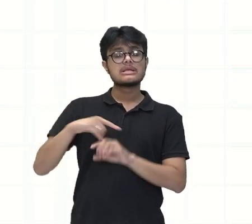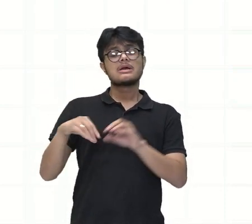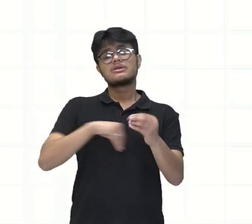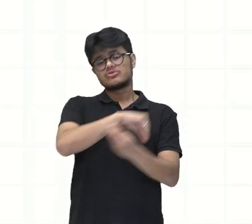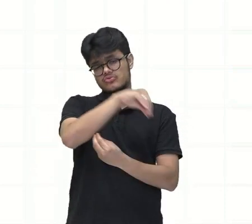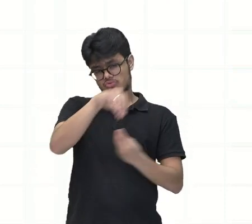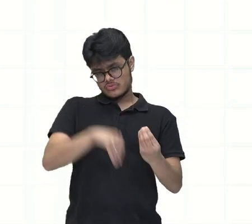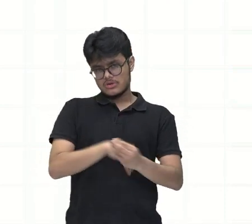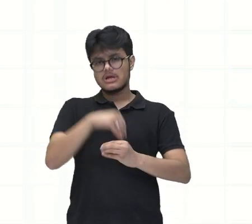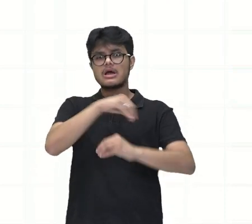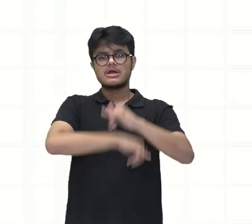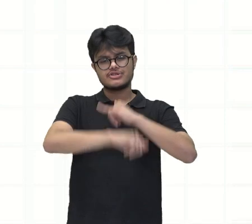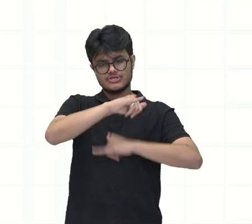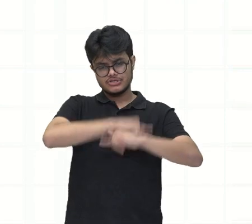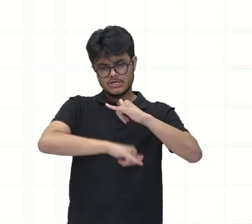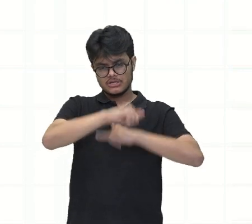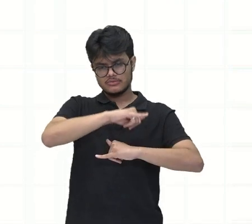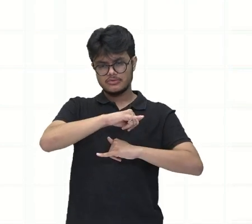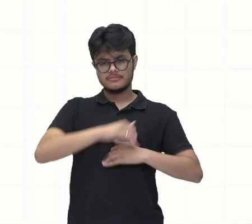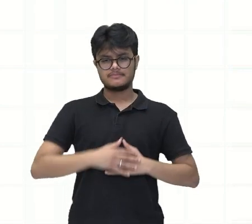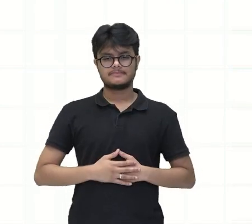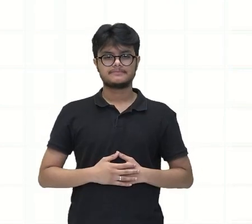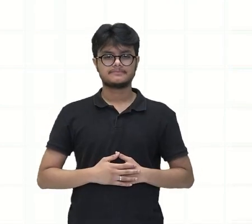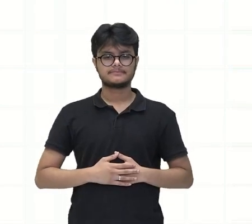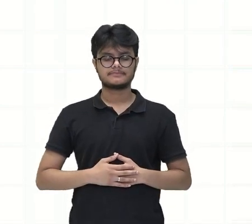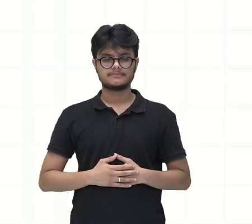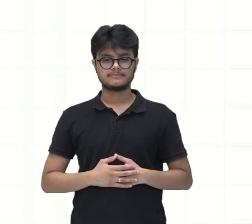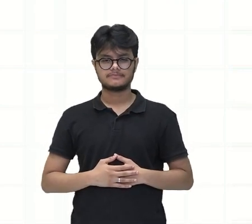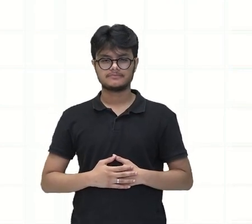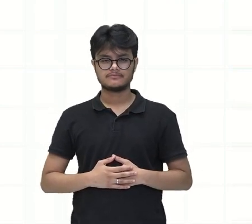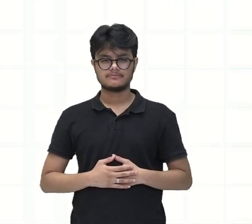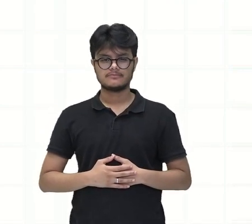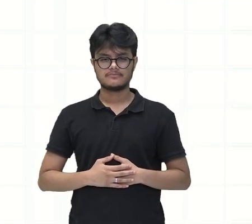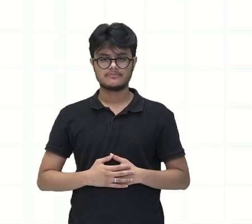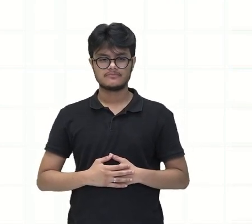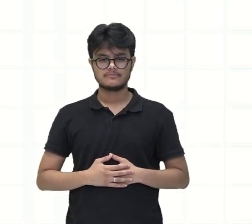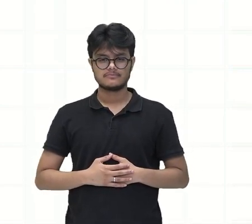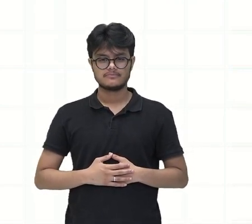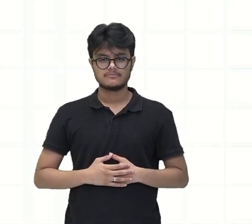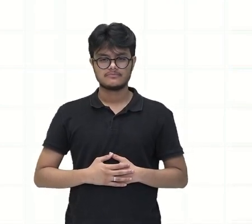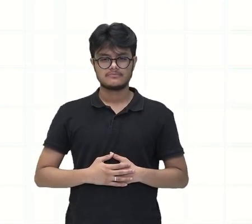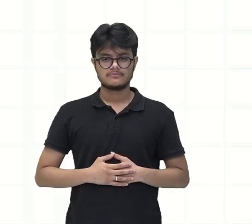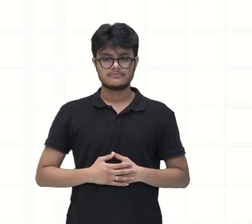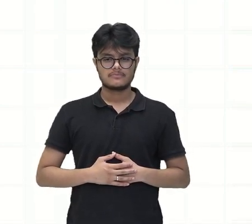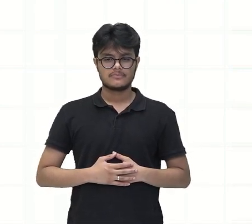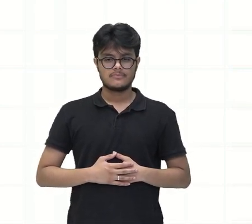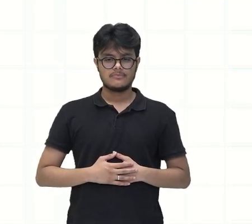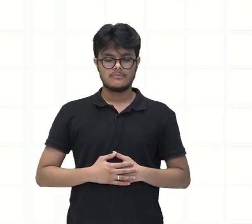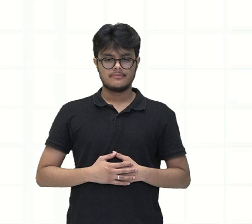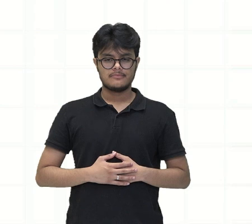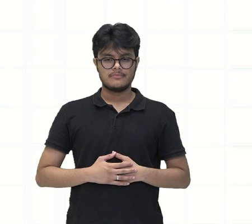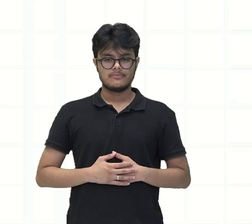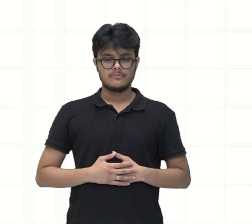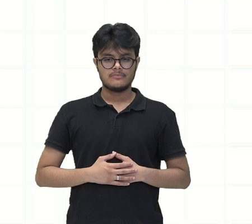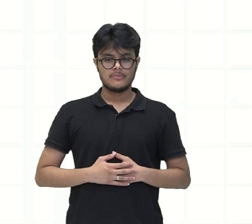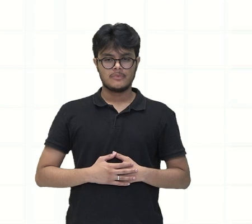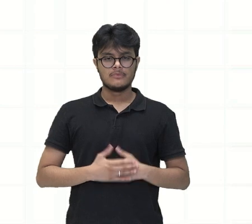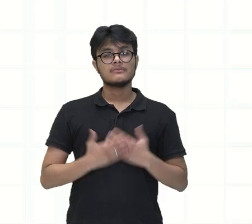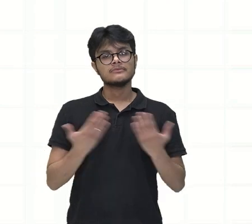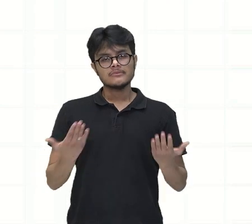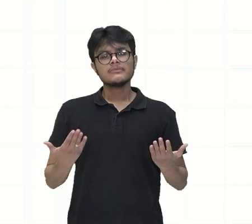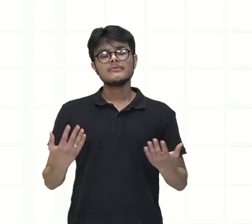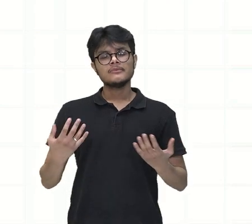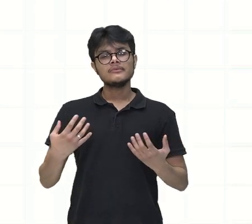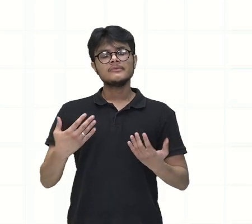transferências de calor na composição da atmosfera, vai fazer com que ao longo do dia